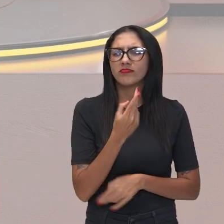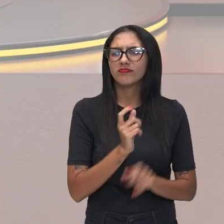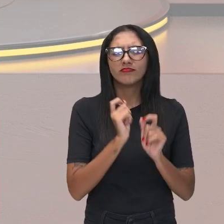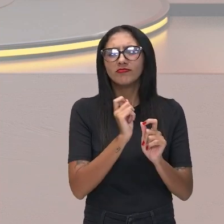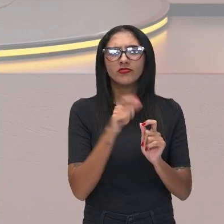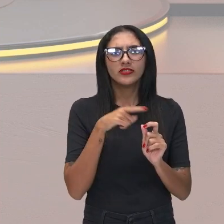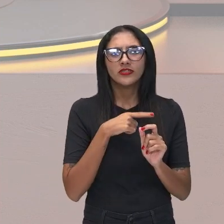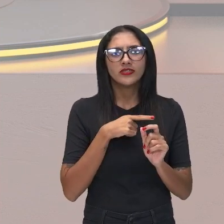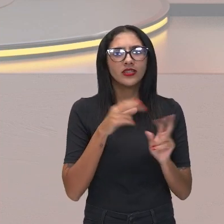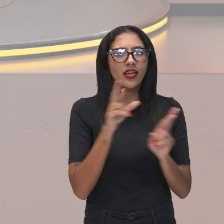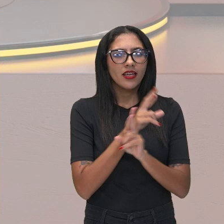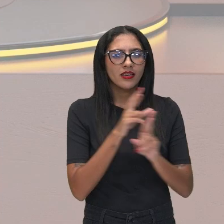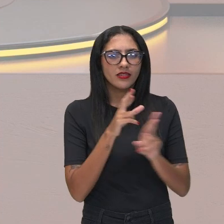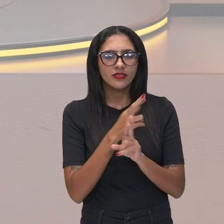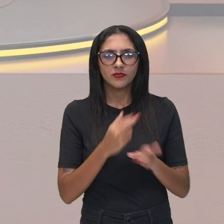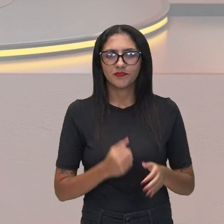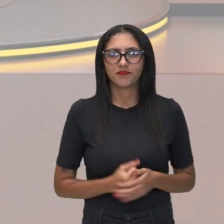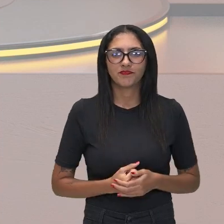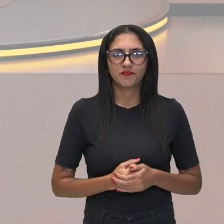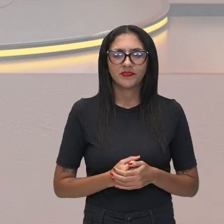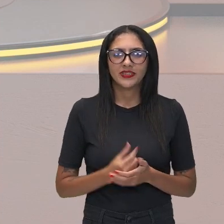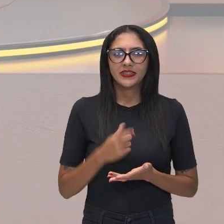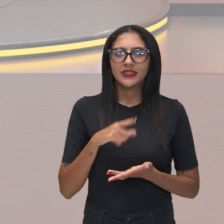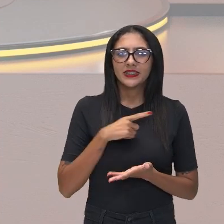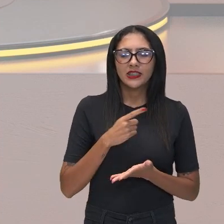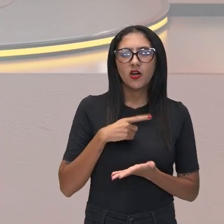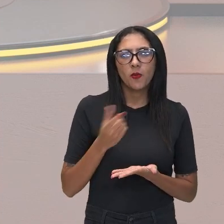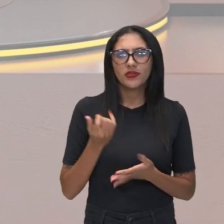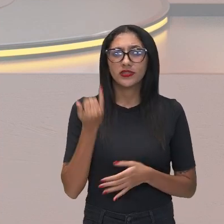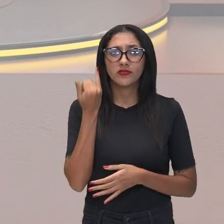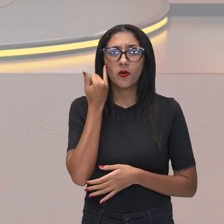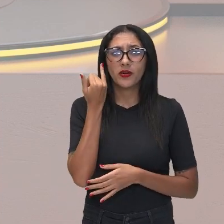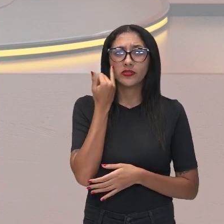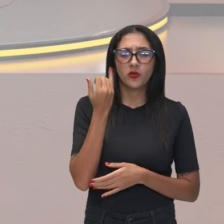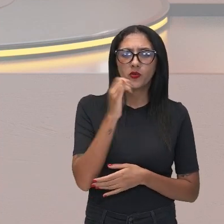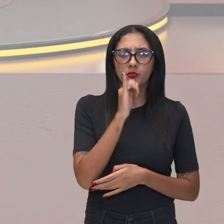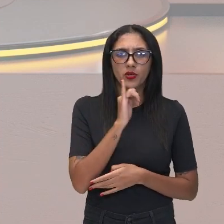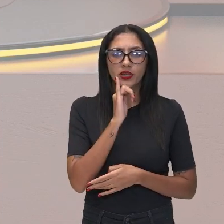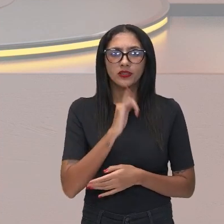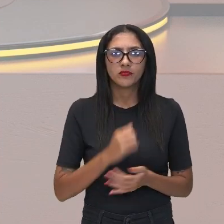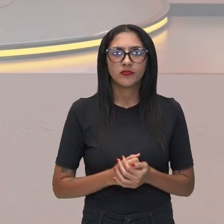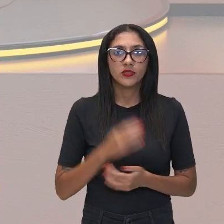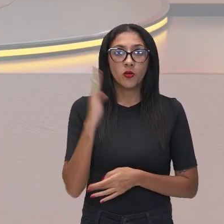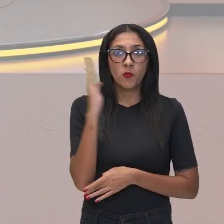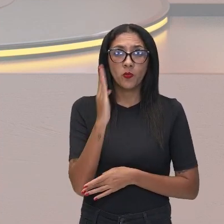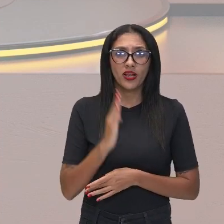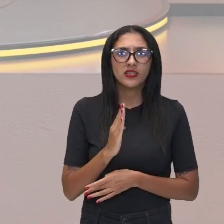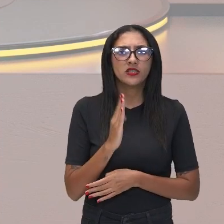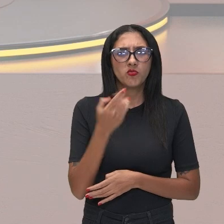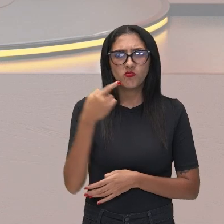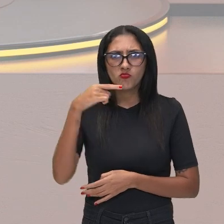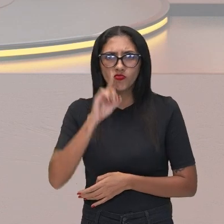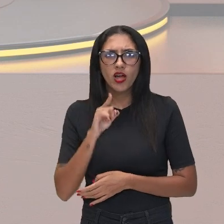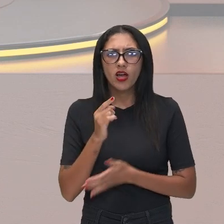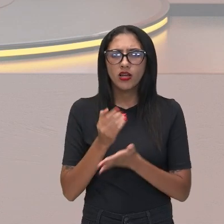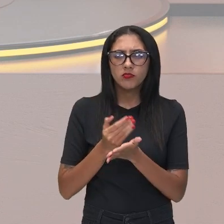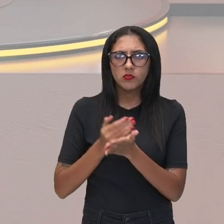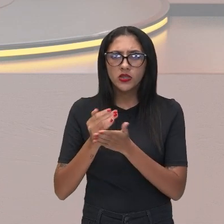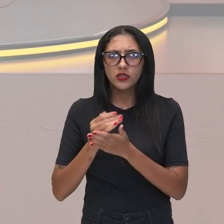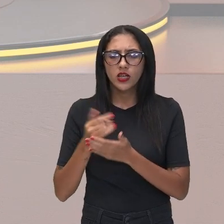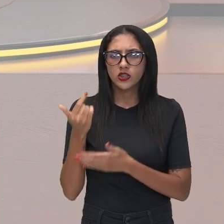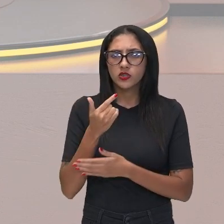ver com os boatos na época em que começaram a dizer que o Brasil ia lutar na Segunda Guerra Mundial. As pessoas